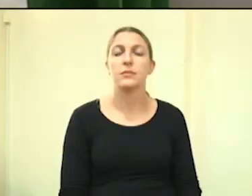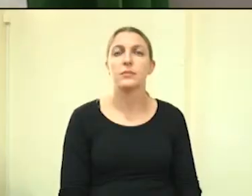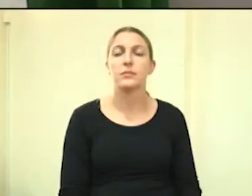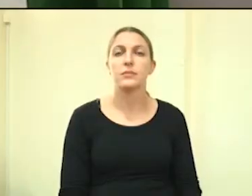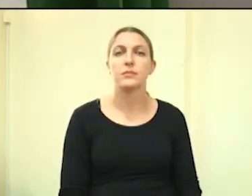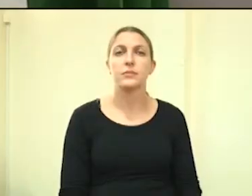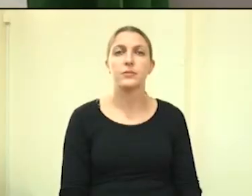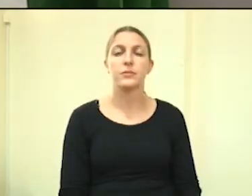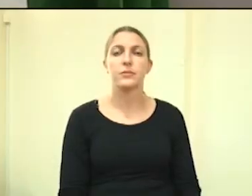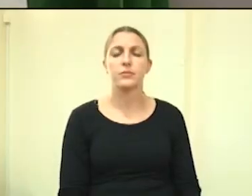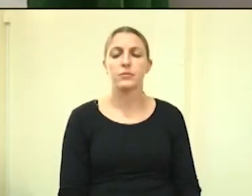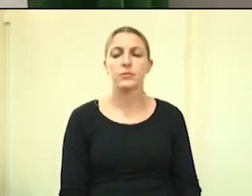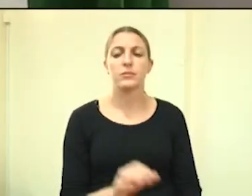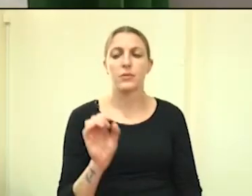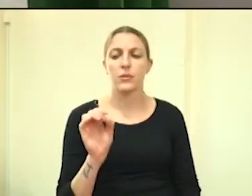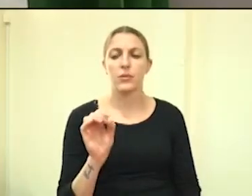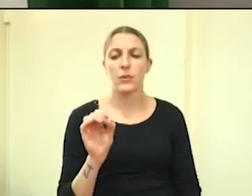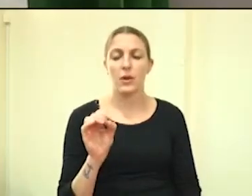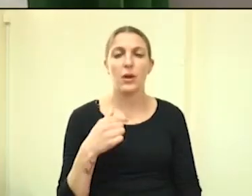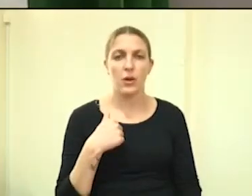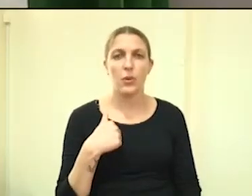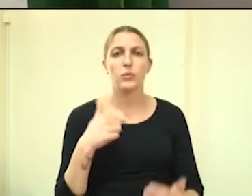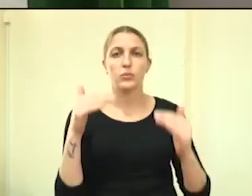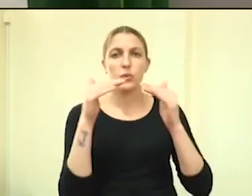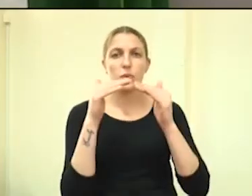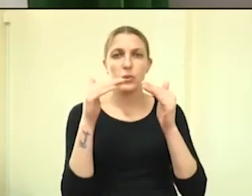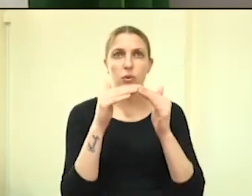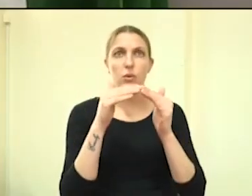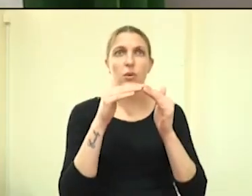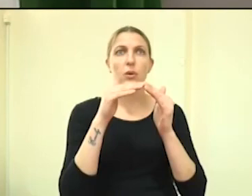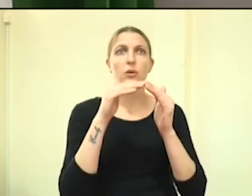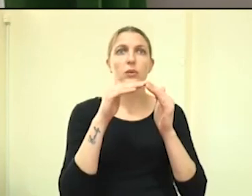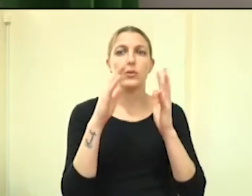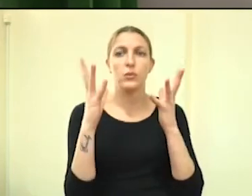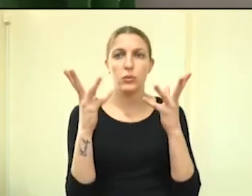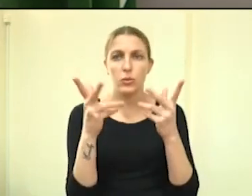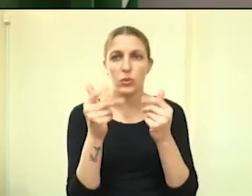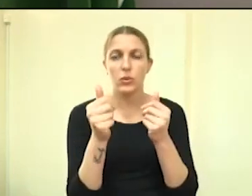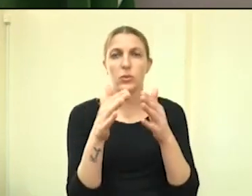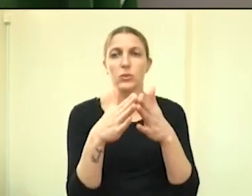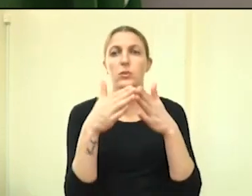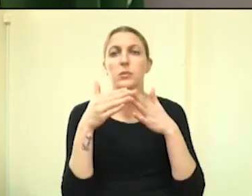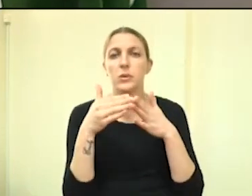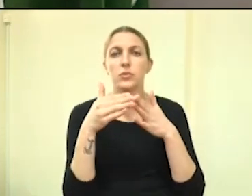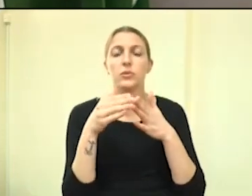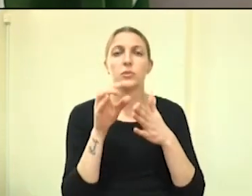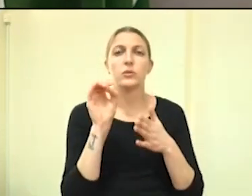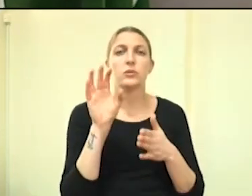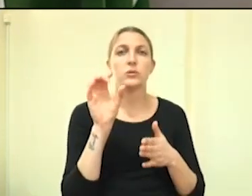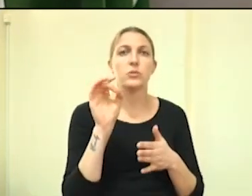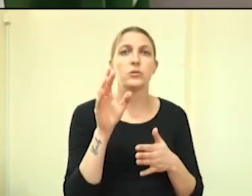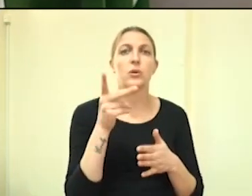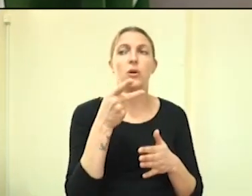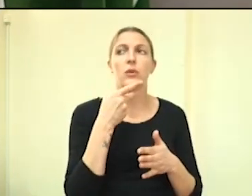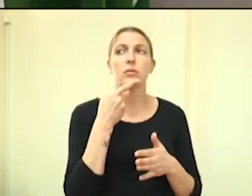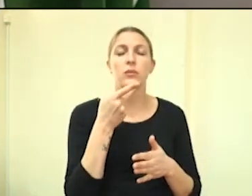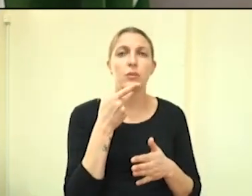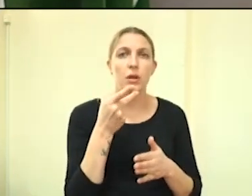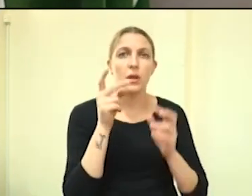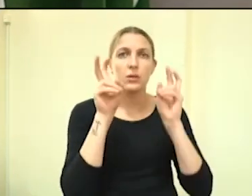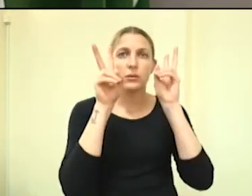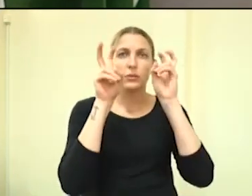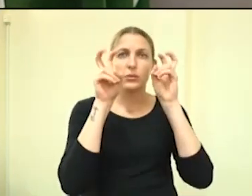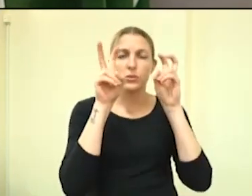Eu só sou favorável a todos os pedidos, senhor presidente. Só quero fazer uma referência